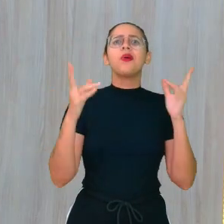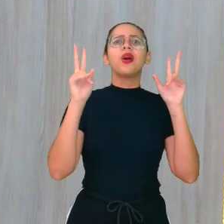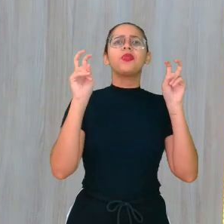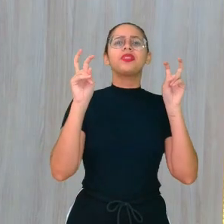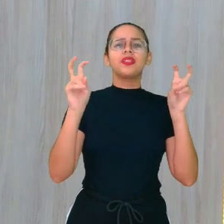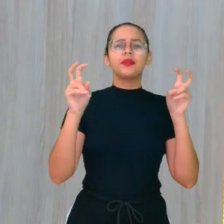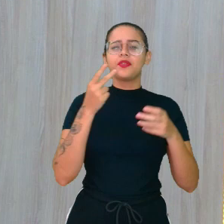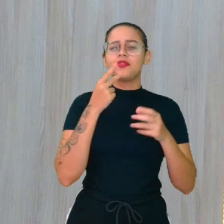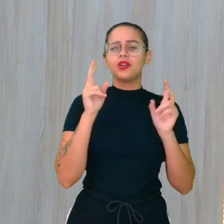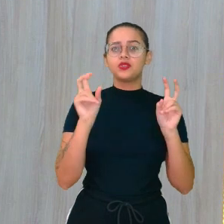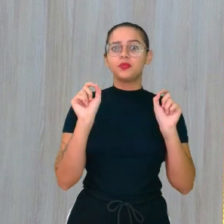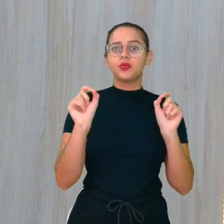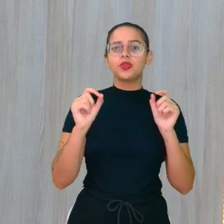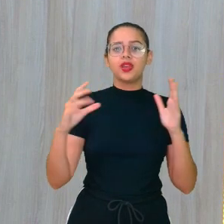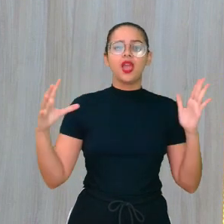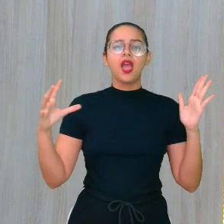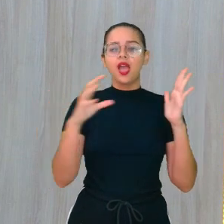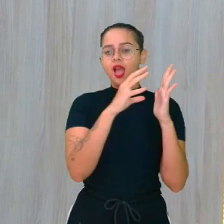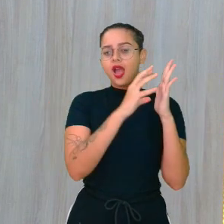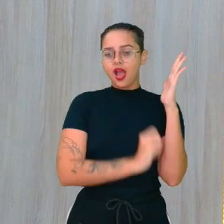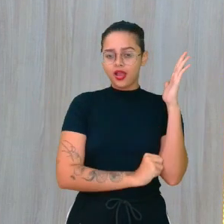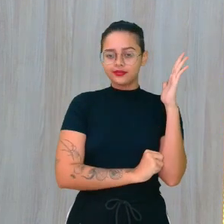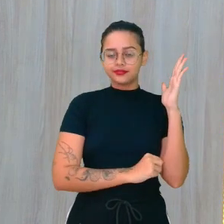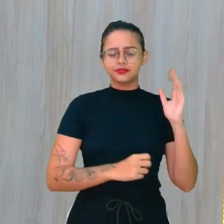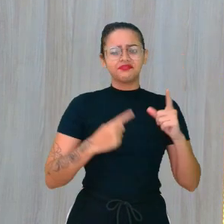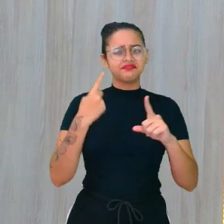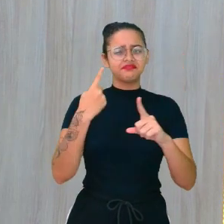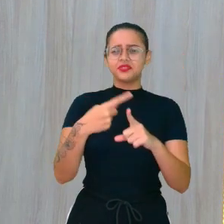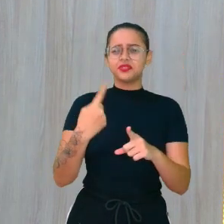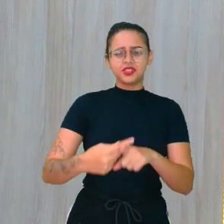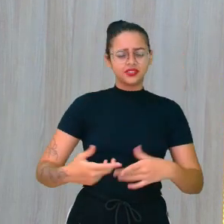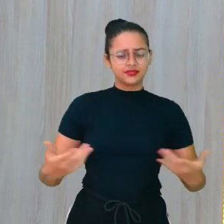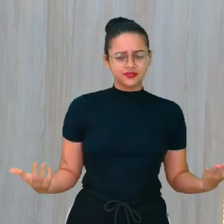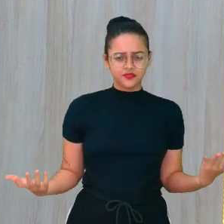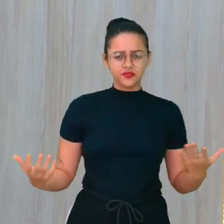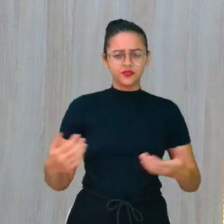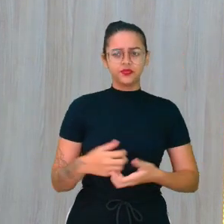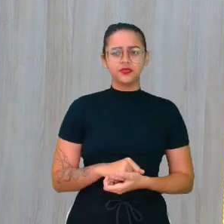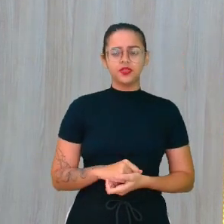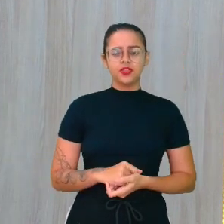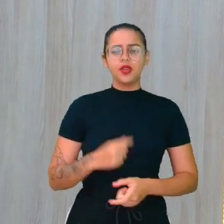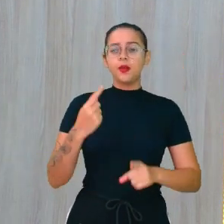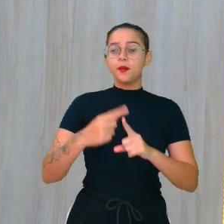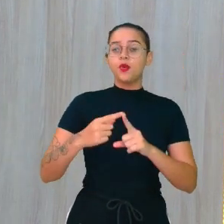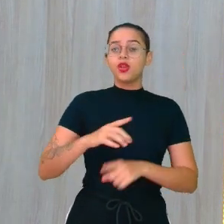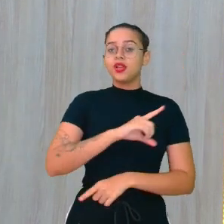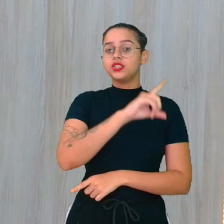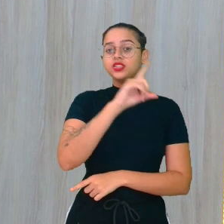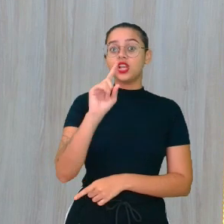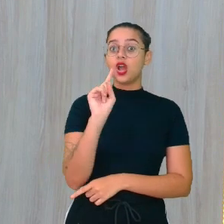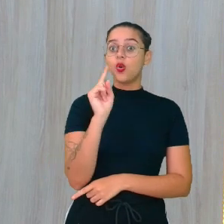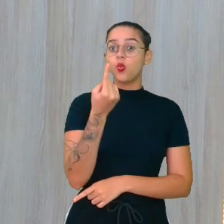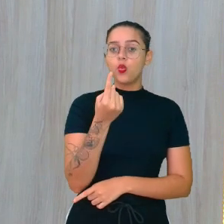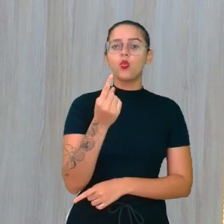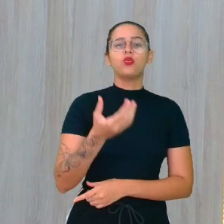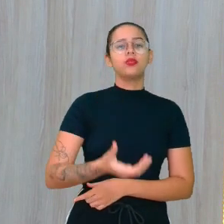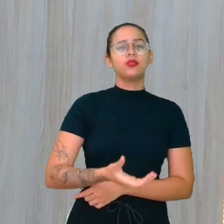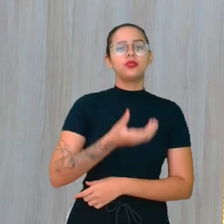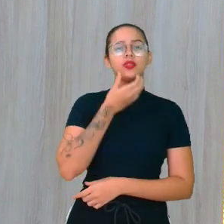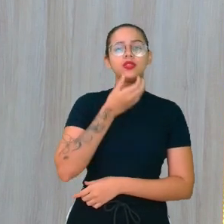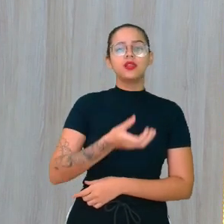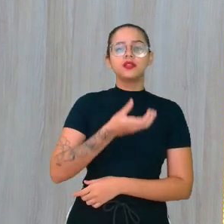gente vai falar sobre AIDS. E por quê? Porque no dia 1 de dezembro a gente